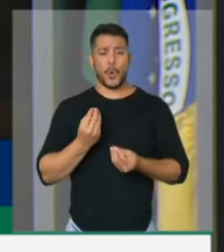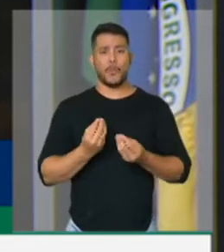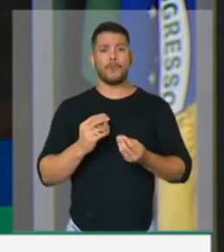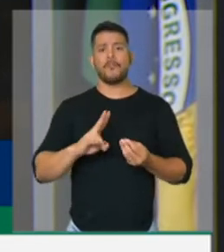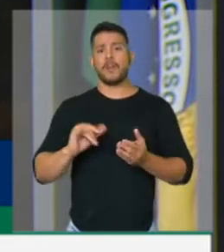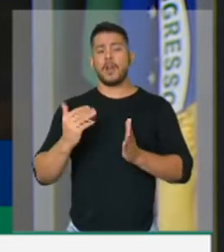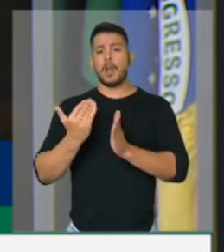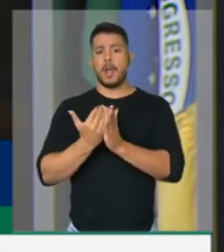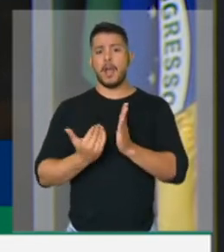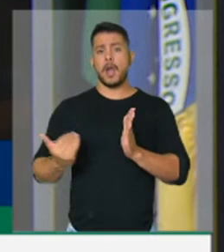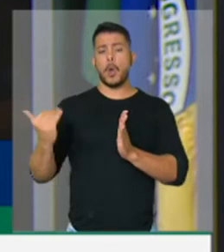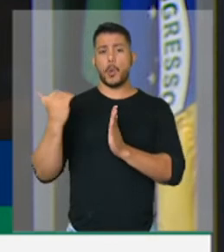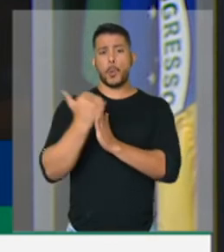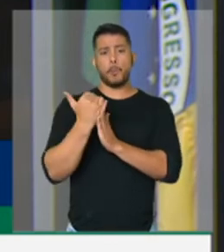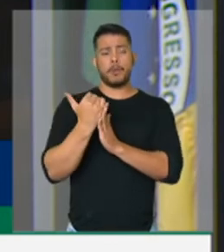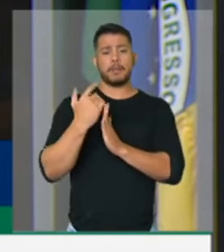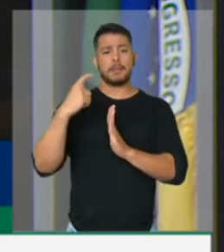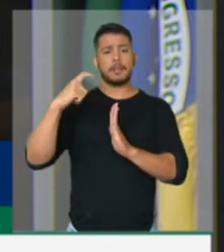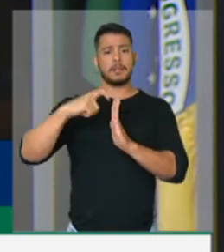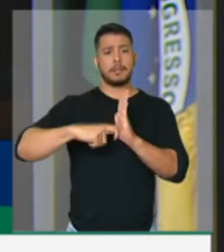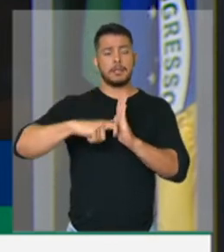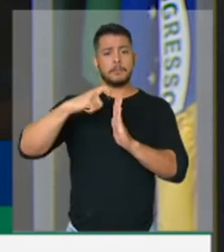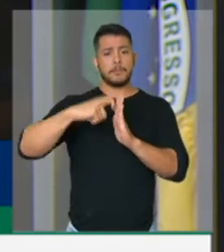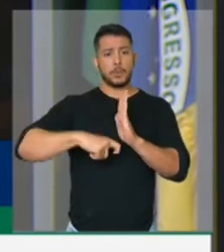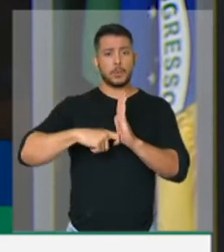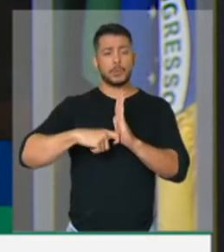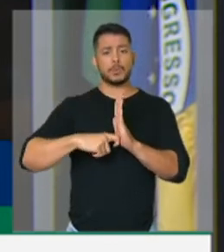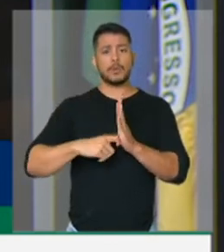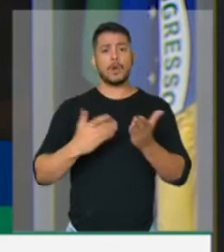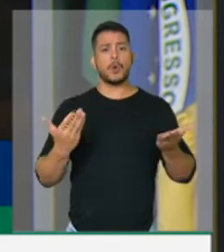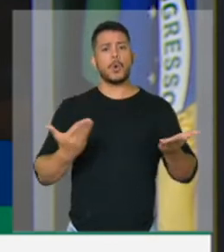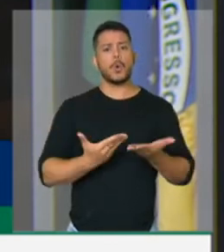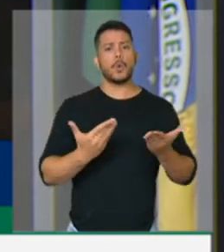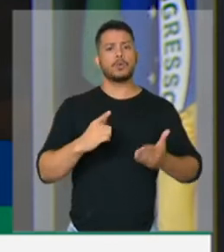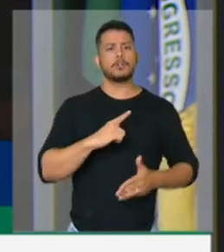a carga tributária, que hoje já é de cerca de